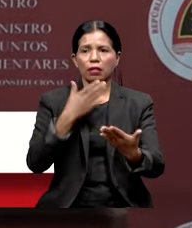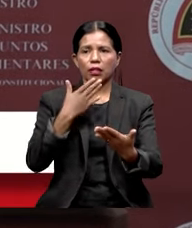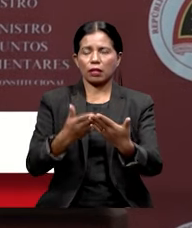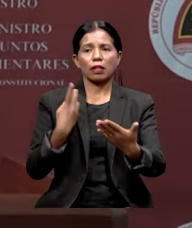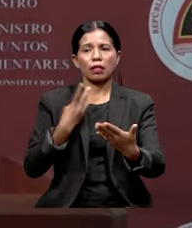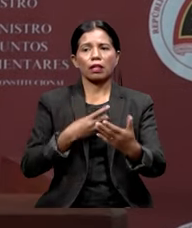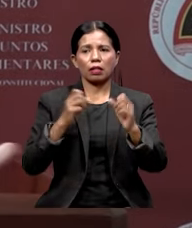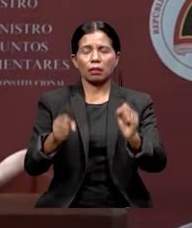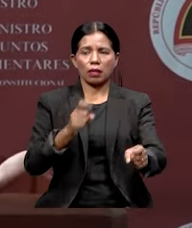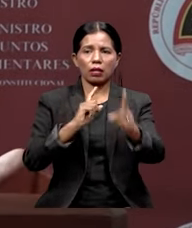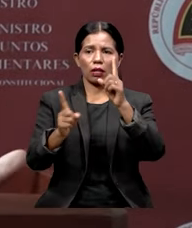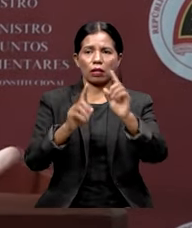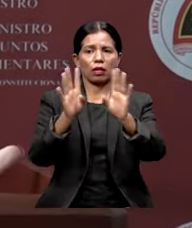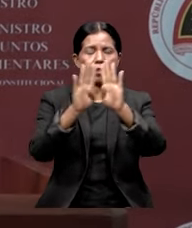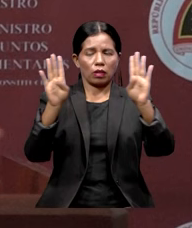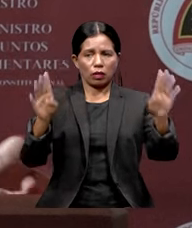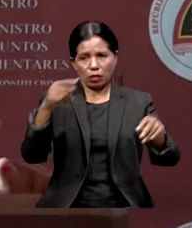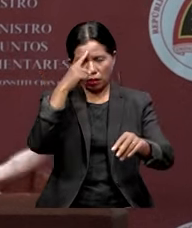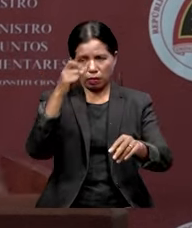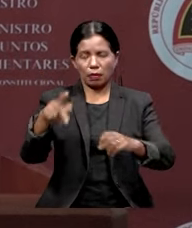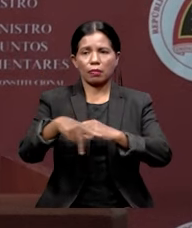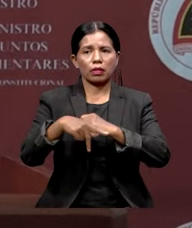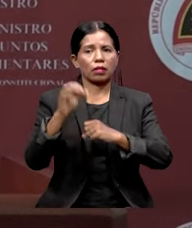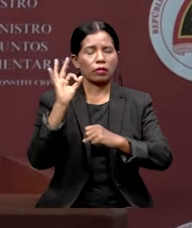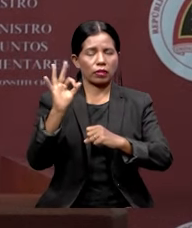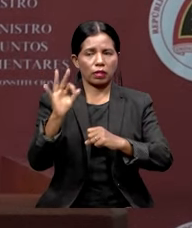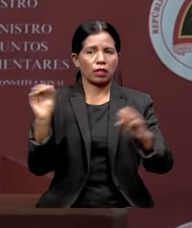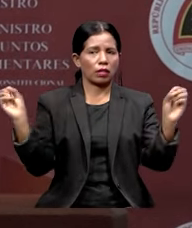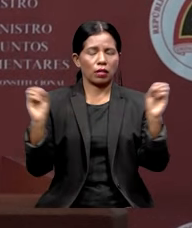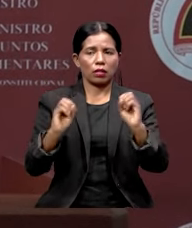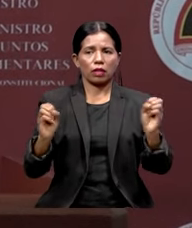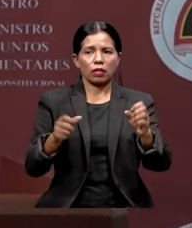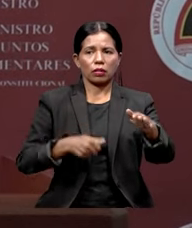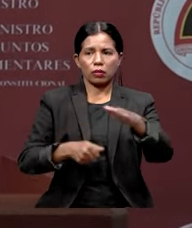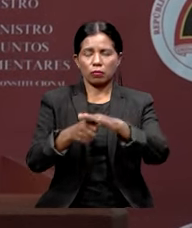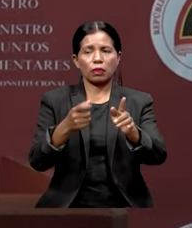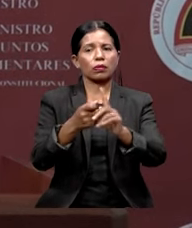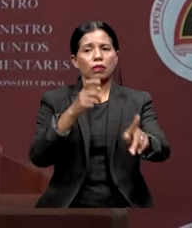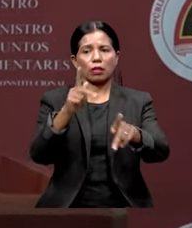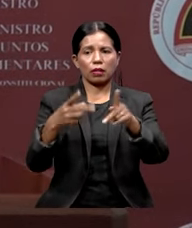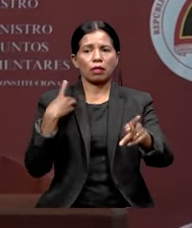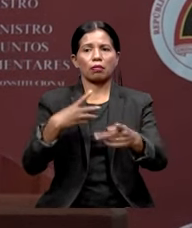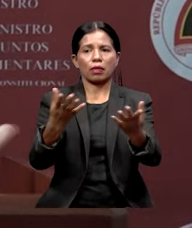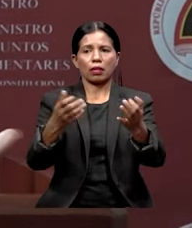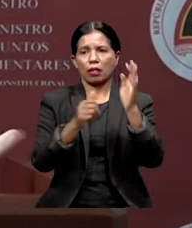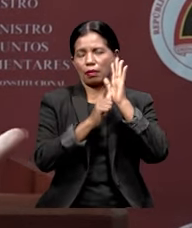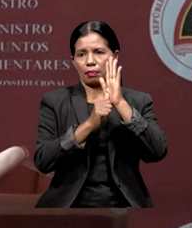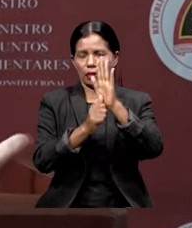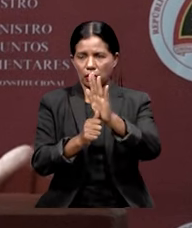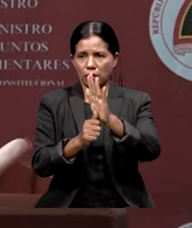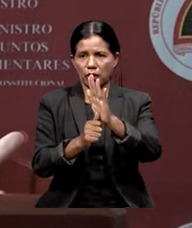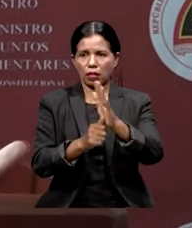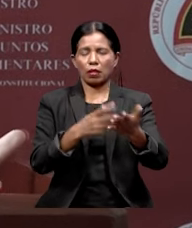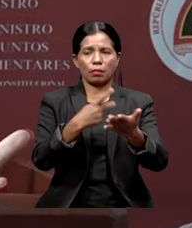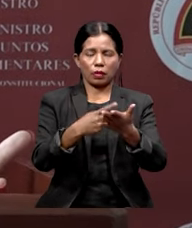itabele beculia na cloca liu tanto, amba Fretelin nunca ia botida tu sub para o povo e a minha cara que apresenta Duni